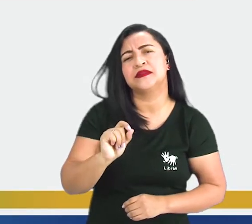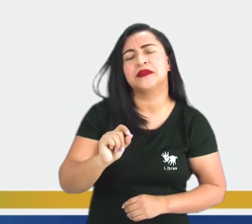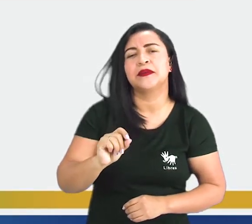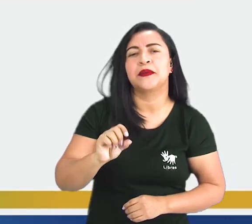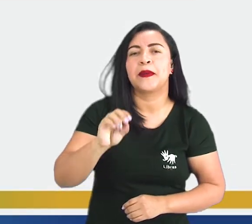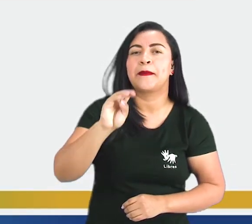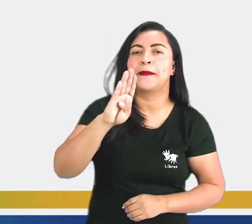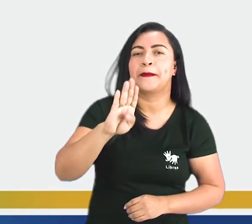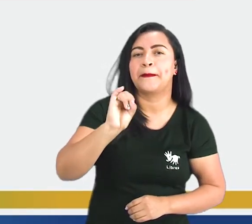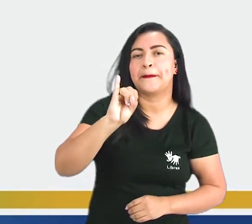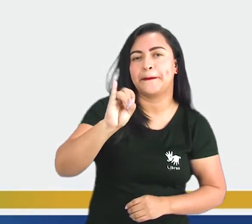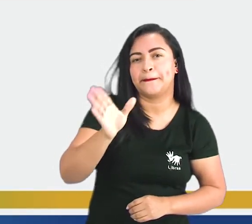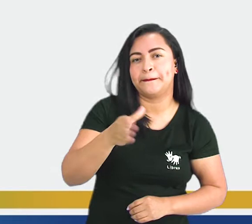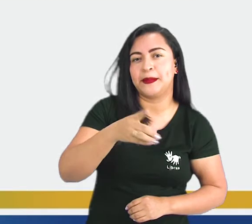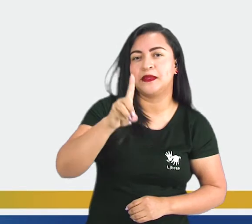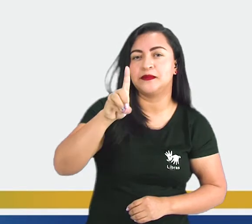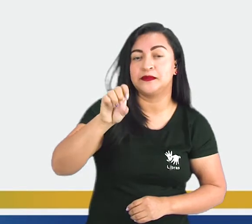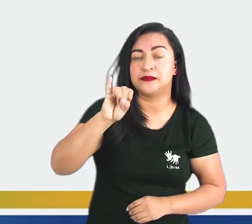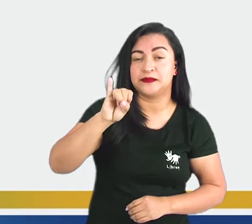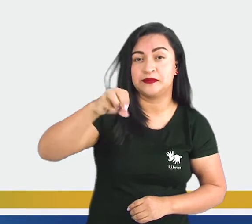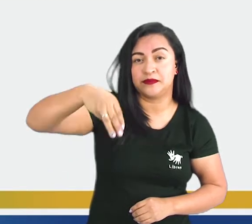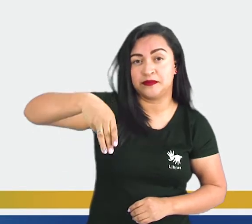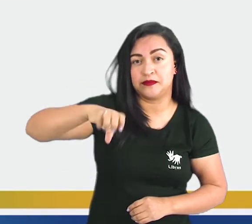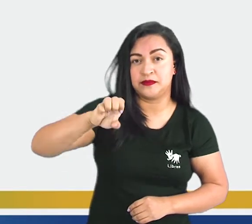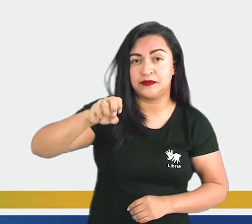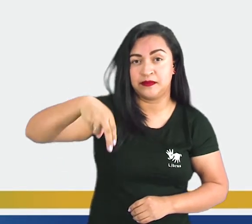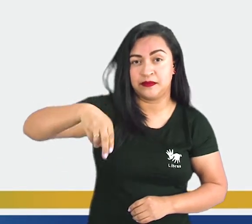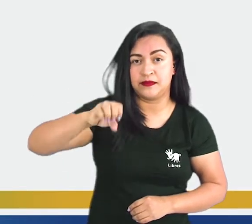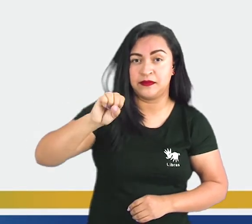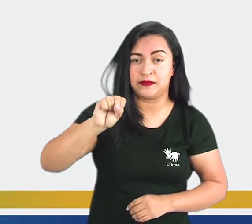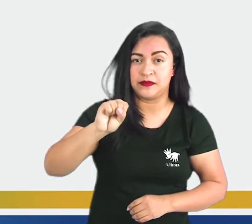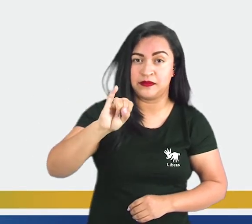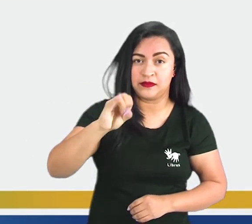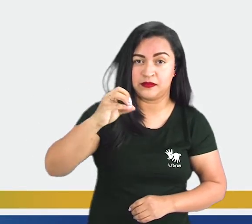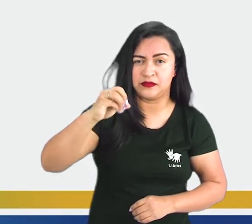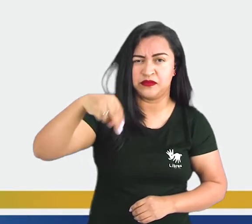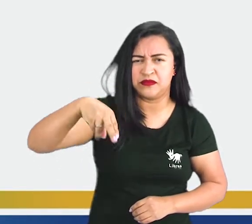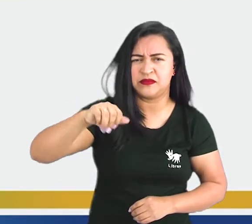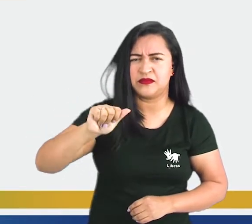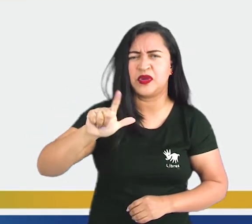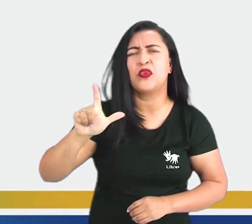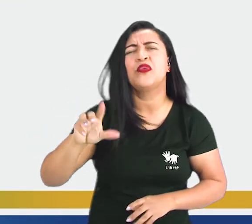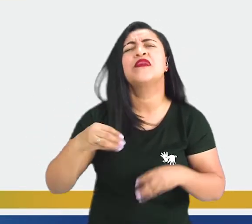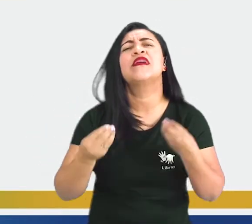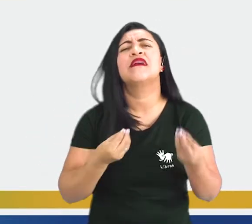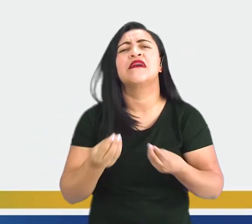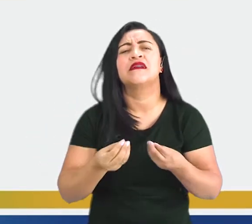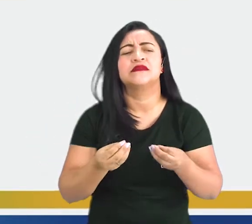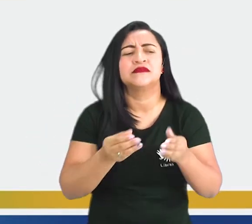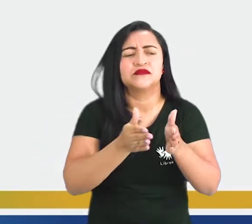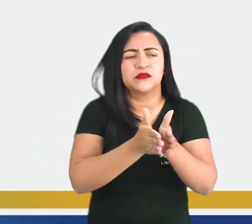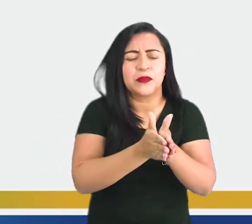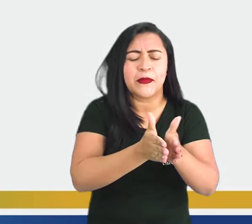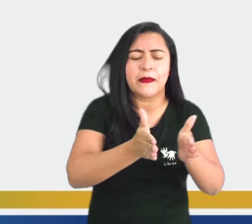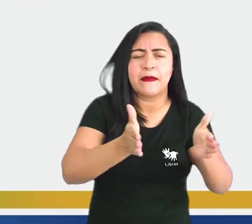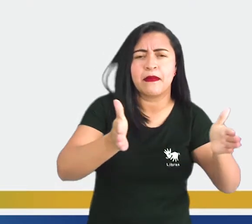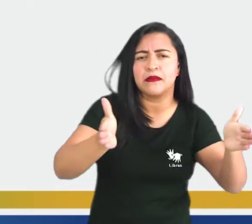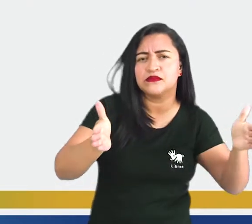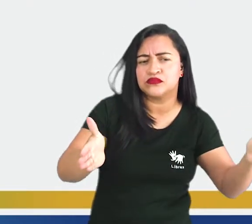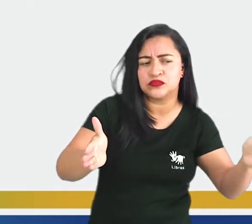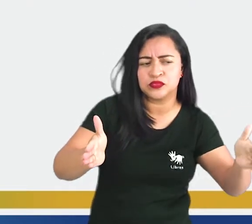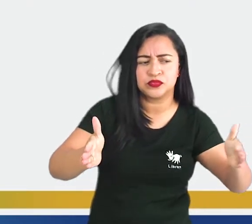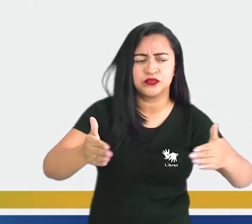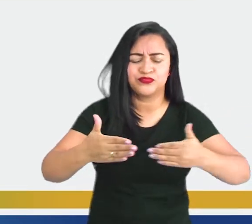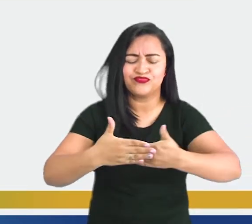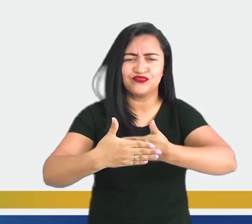espaço bidimensional vai ser um espaço onde ele apresenta apenas duas dimensões. Então,